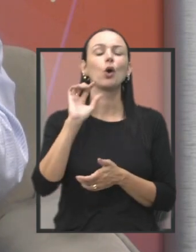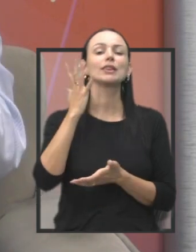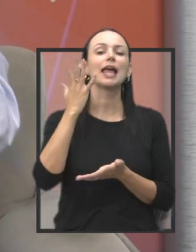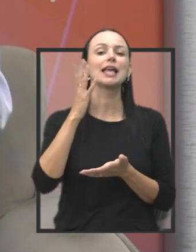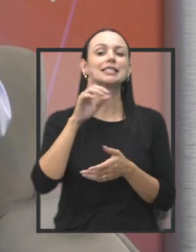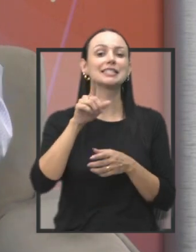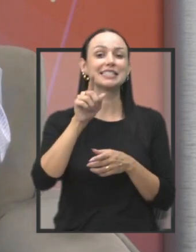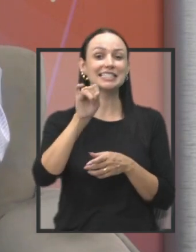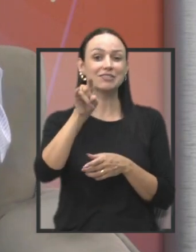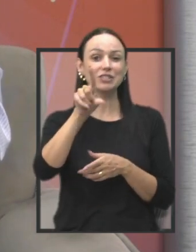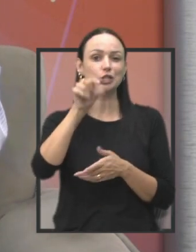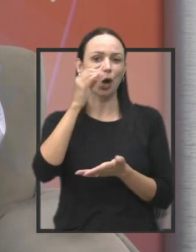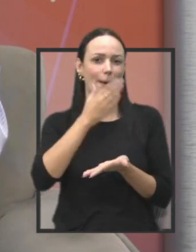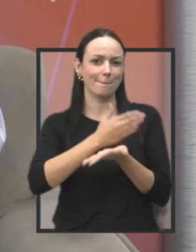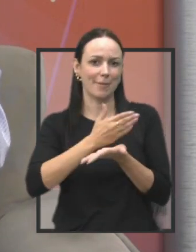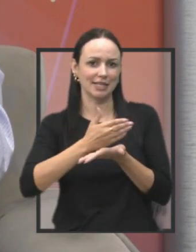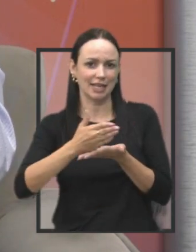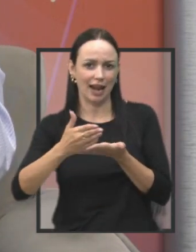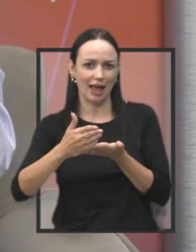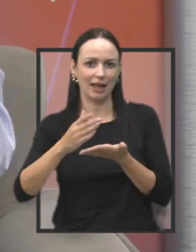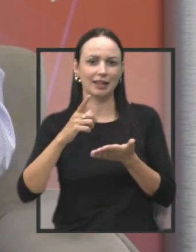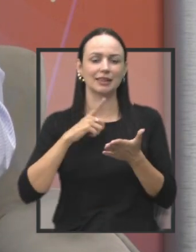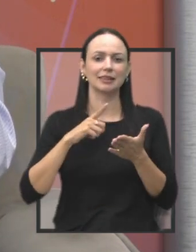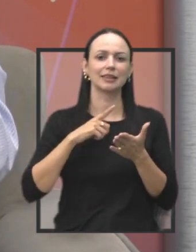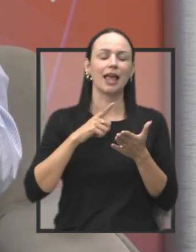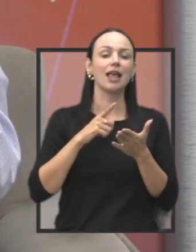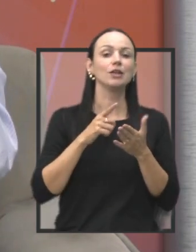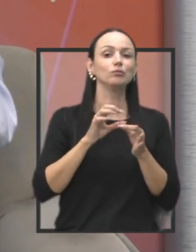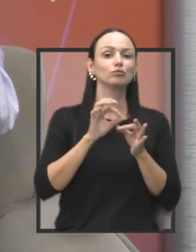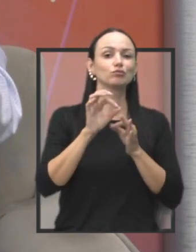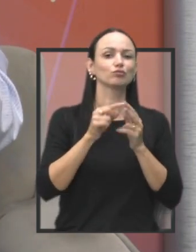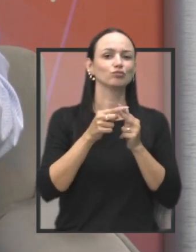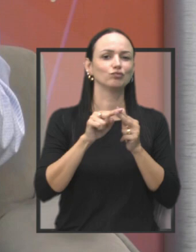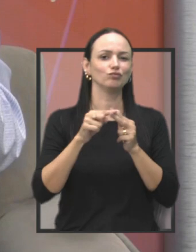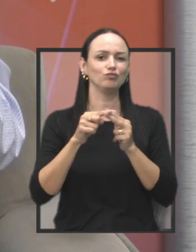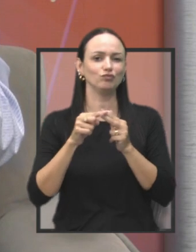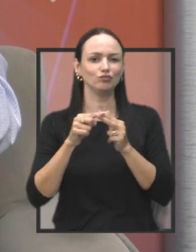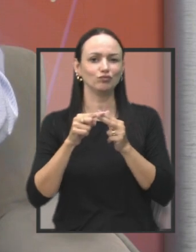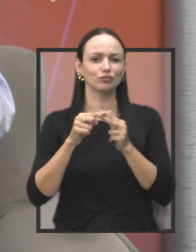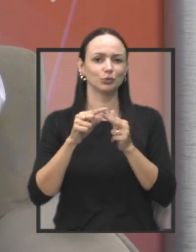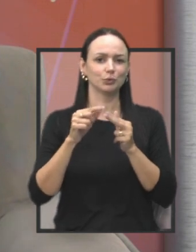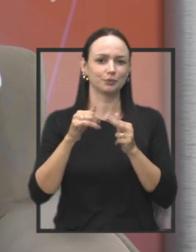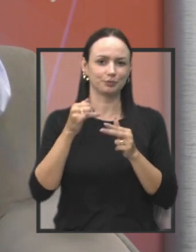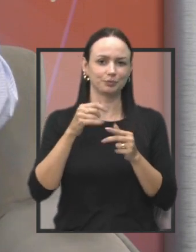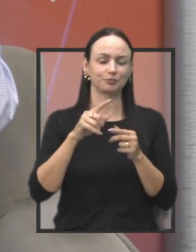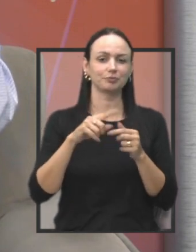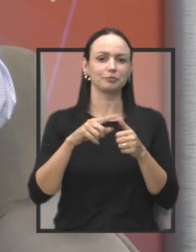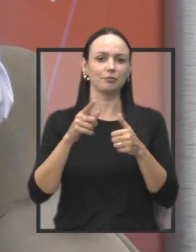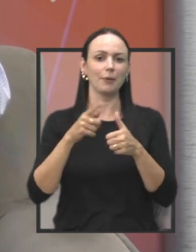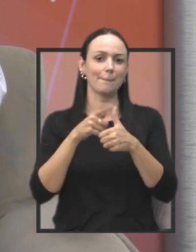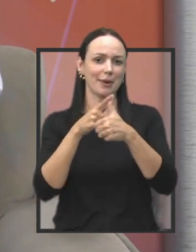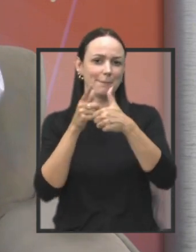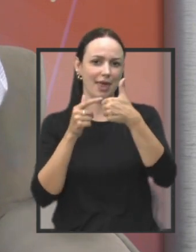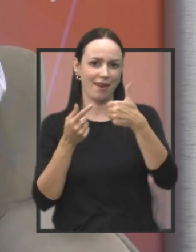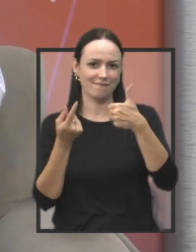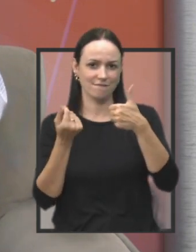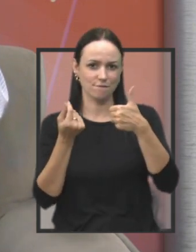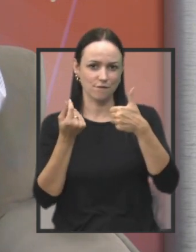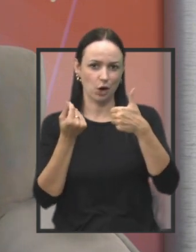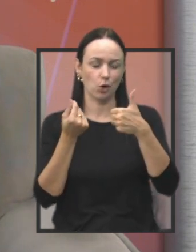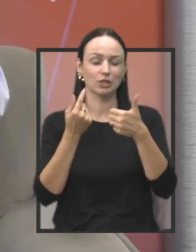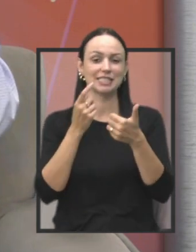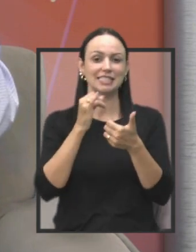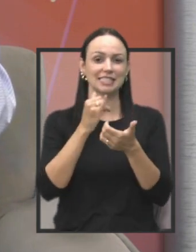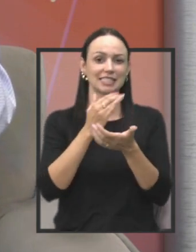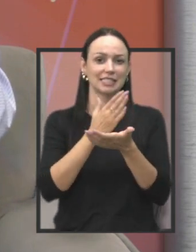parcela? A partir da segunda cota tem correção, tá? Então a primeira cota ela é o valor se